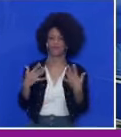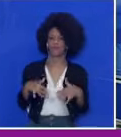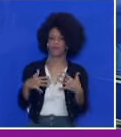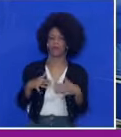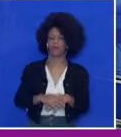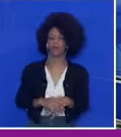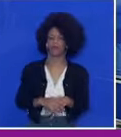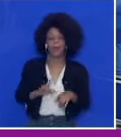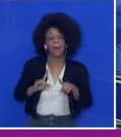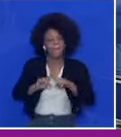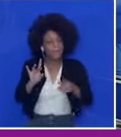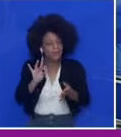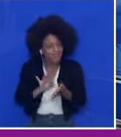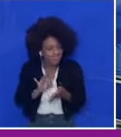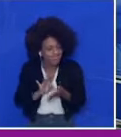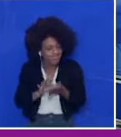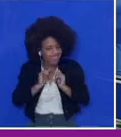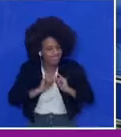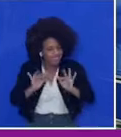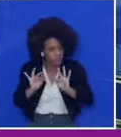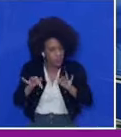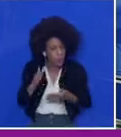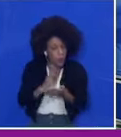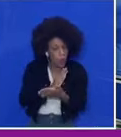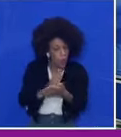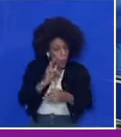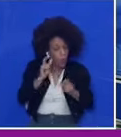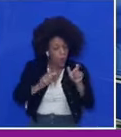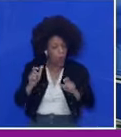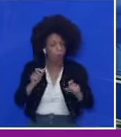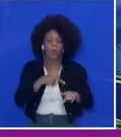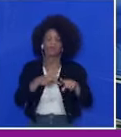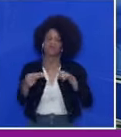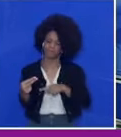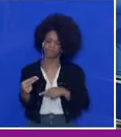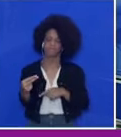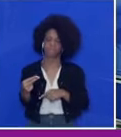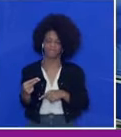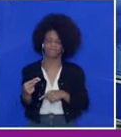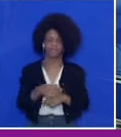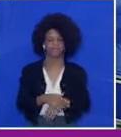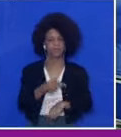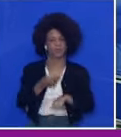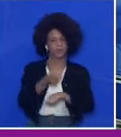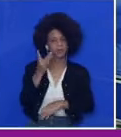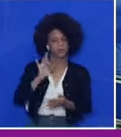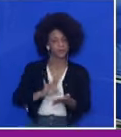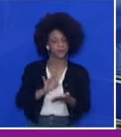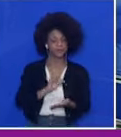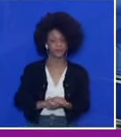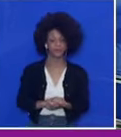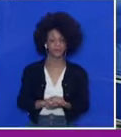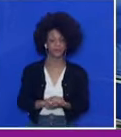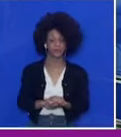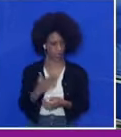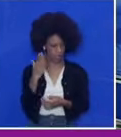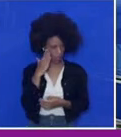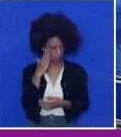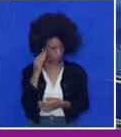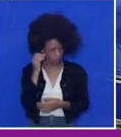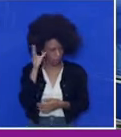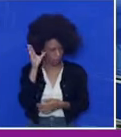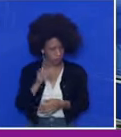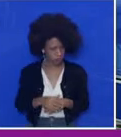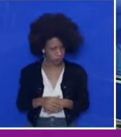R$1.500.000. O valor exato de premiação será divulgado após um rateio entre as apostas vencedoras dos prêmios fixos. Quer saber mais